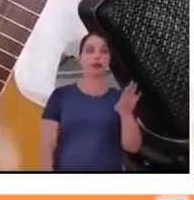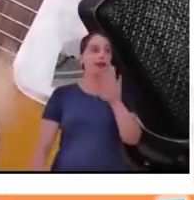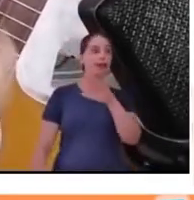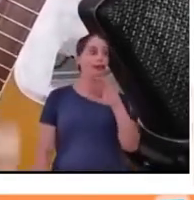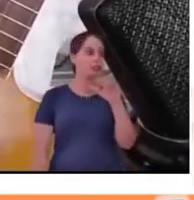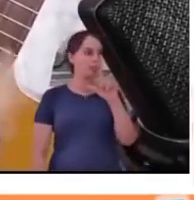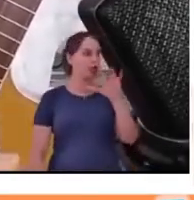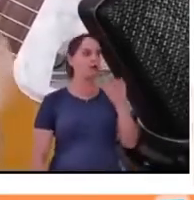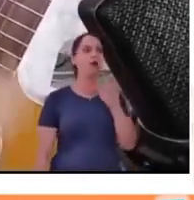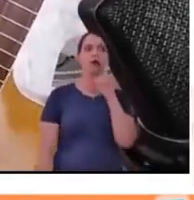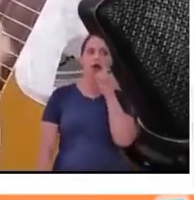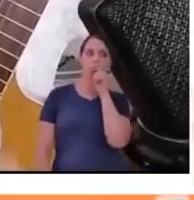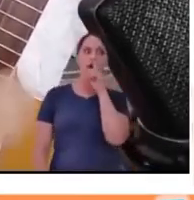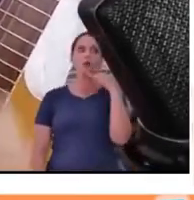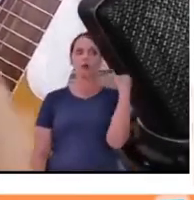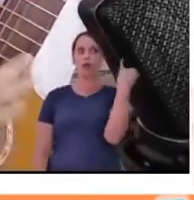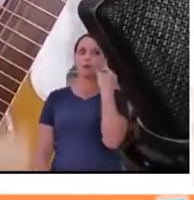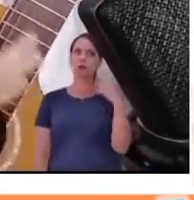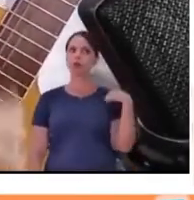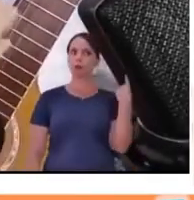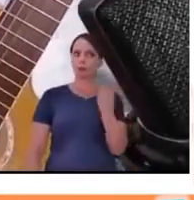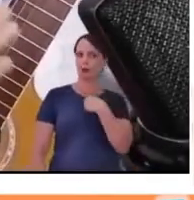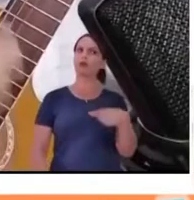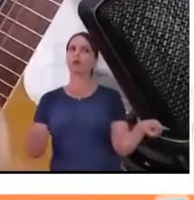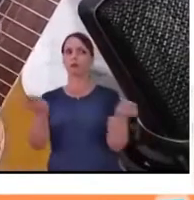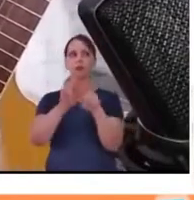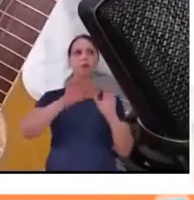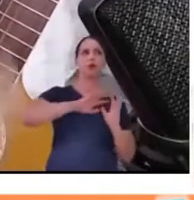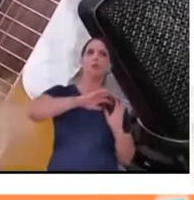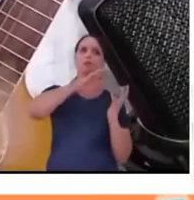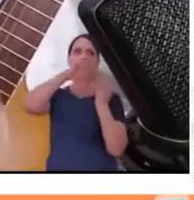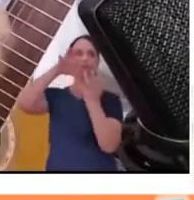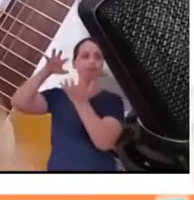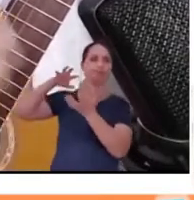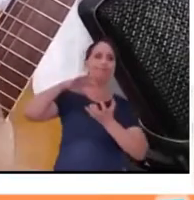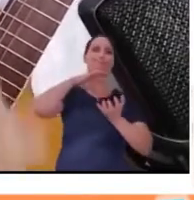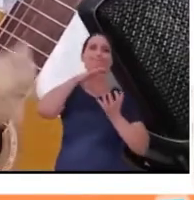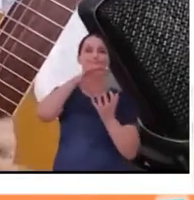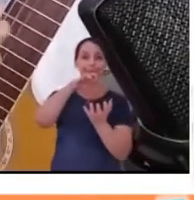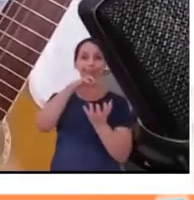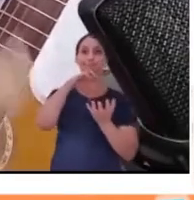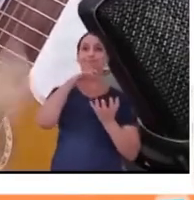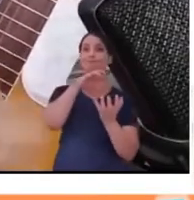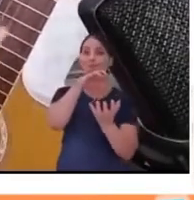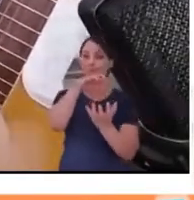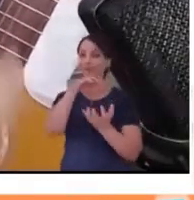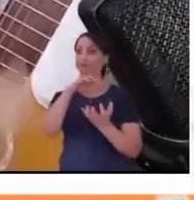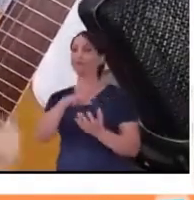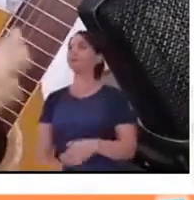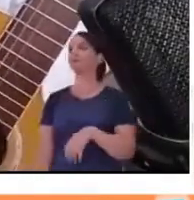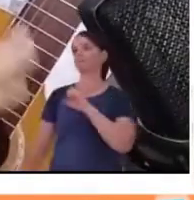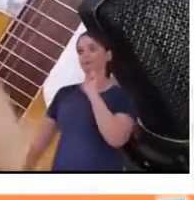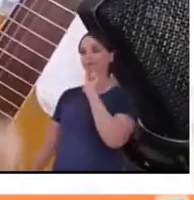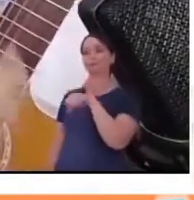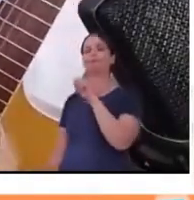Celso, a água é importante para a gente, mas também para o planeta. Isso